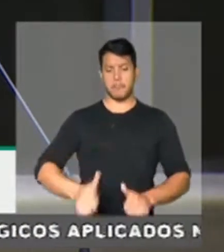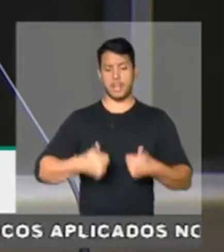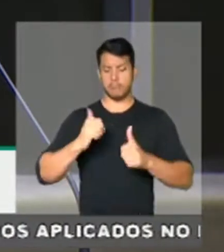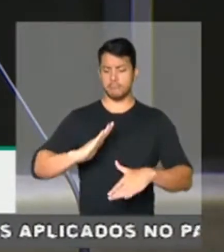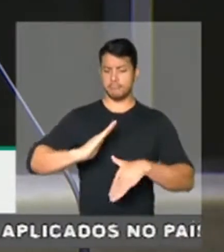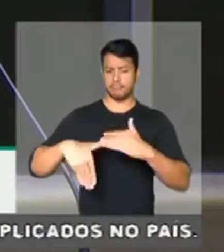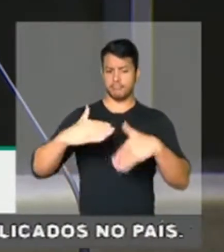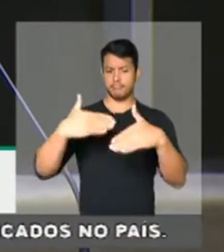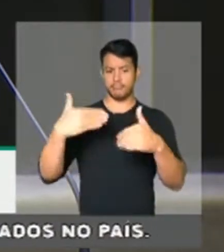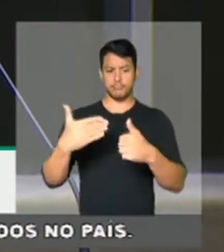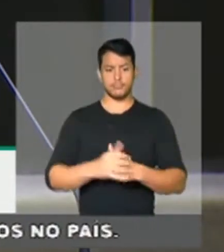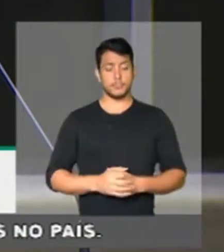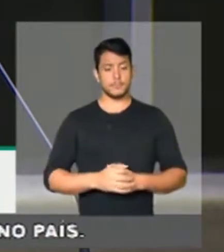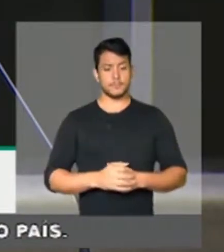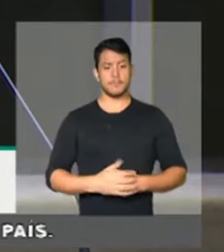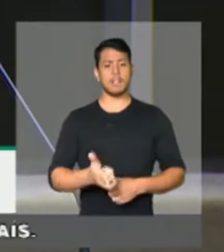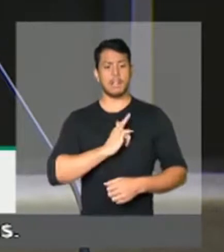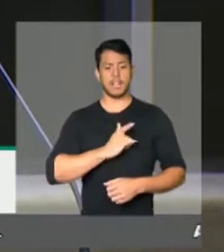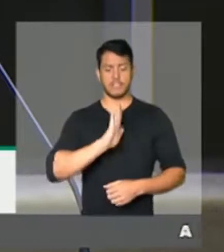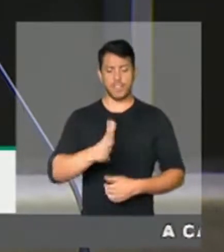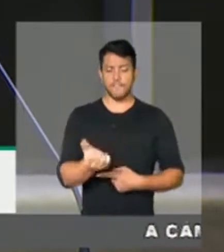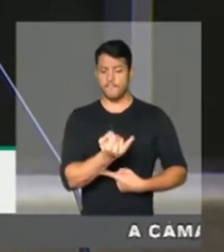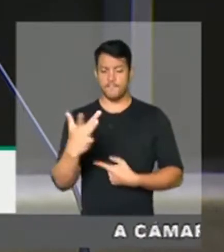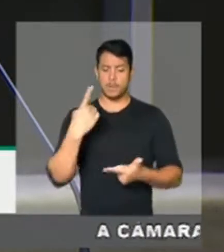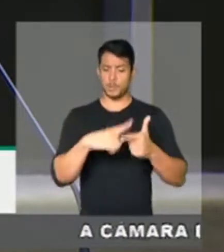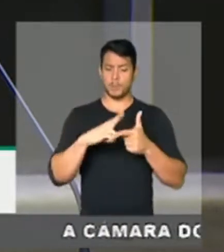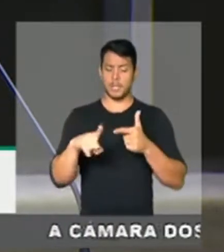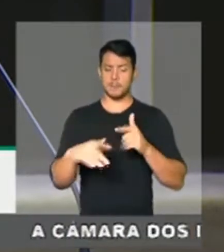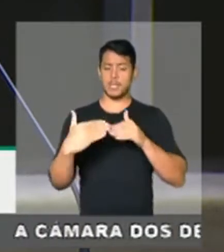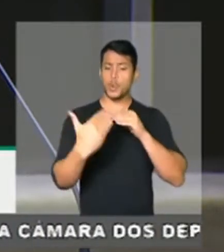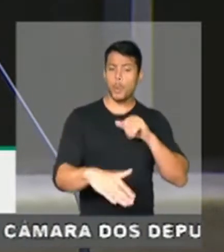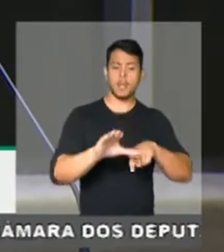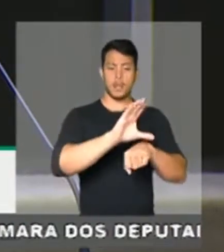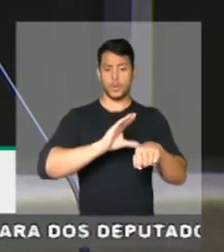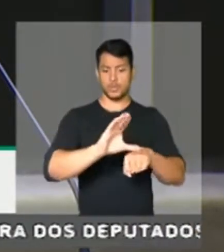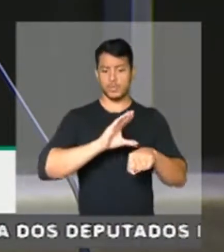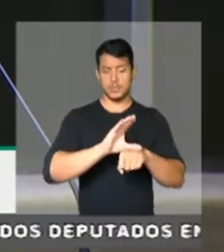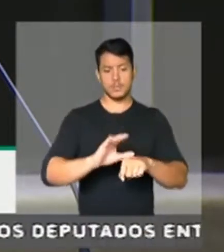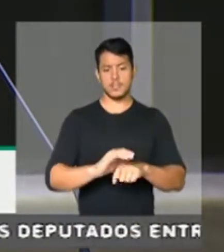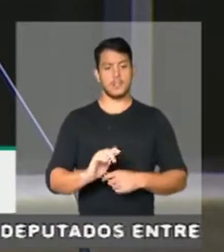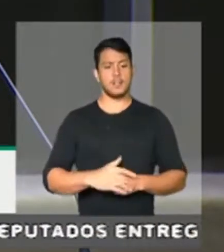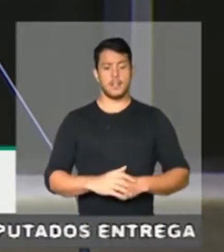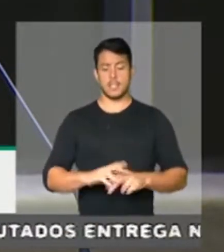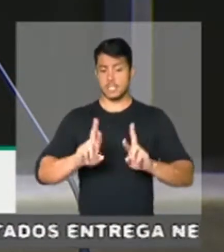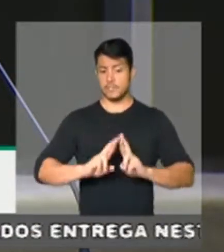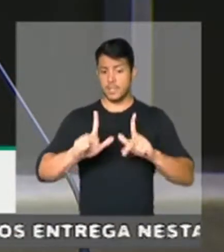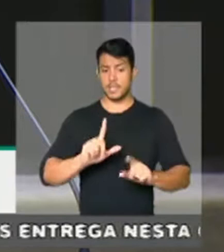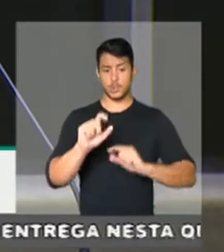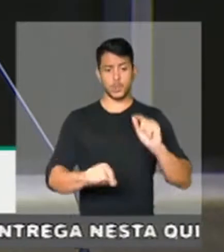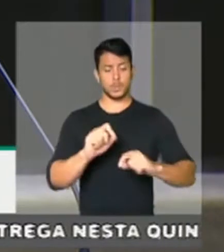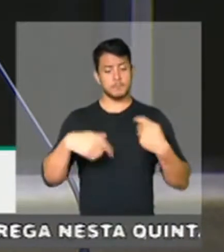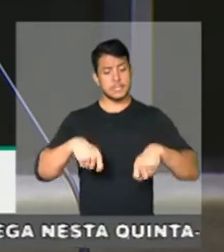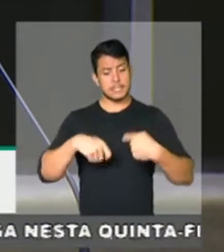legislativo completamente viciado, completamente anticonstitucional, completamente contrário àquilo que deveria preservar o